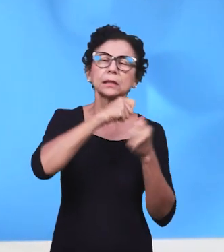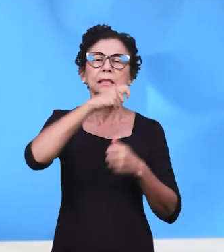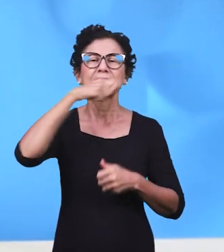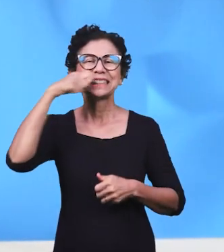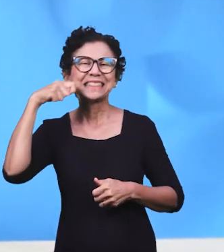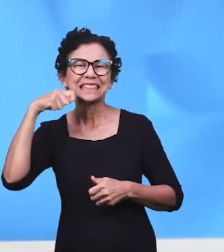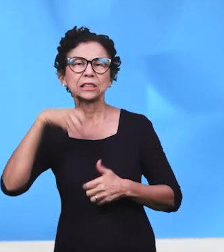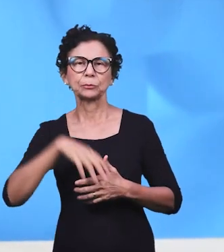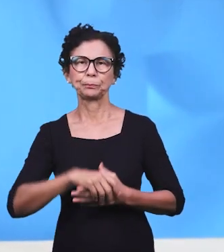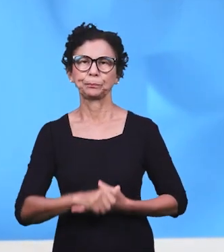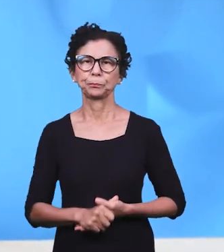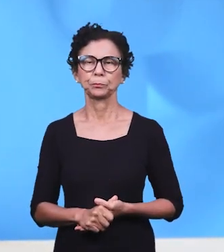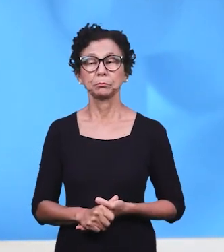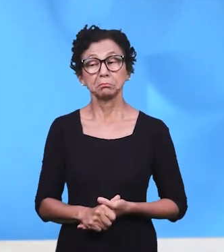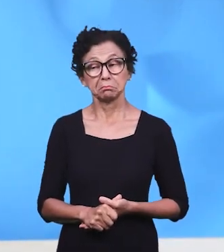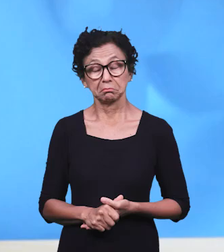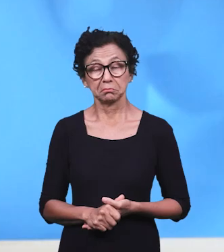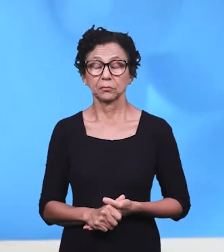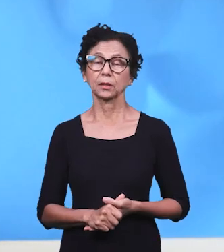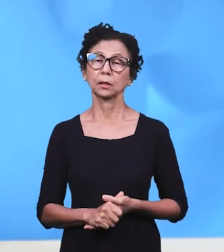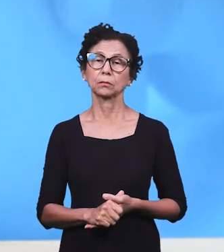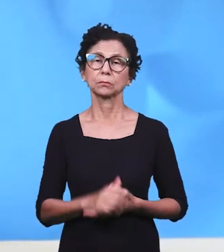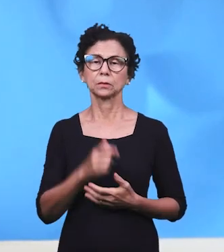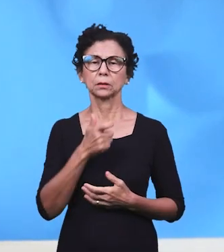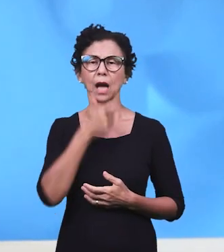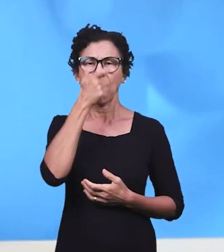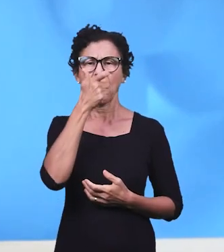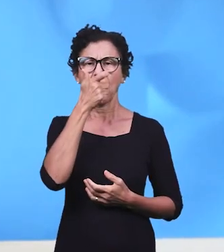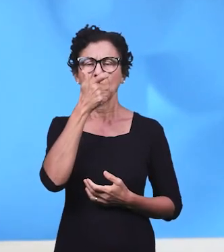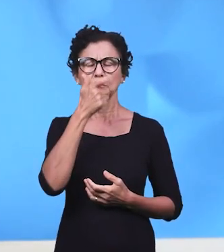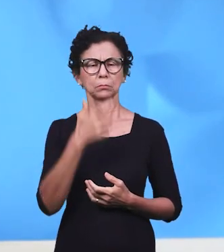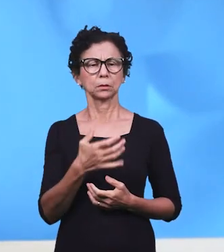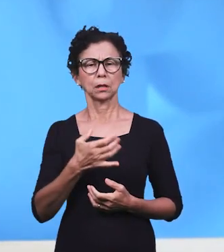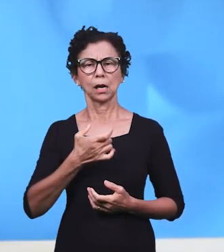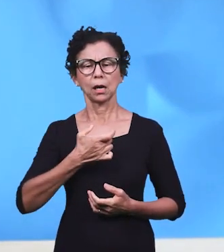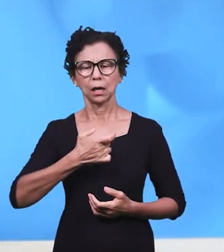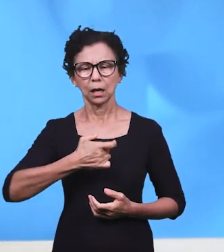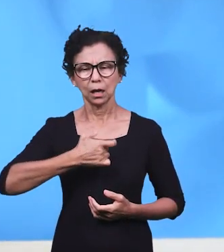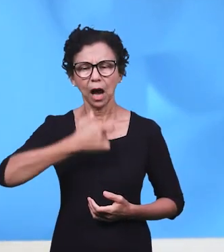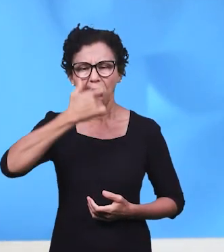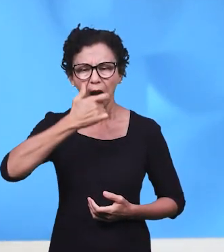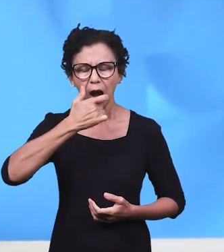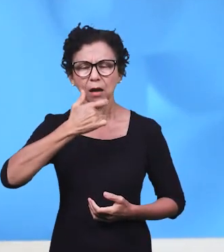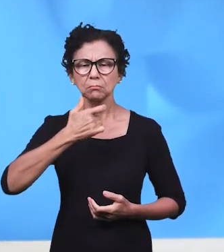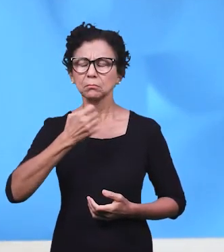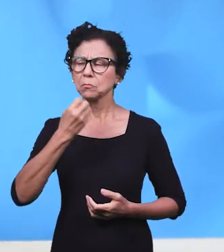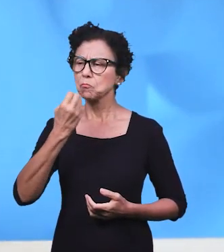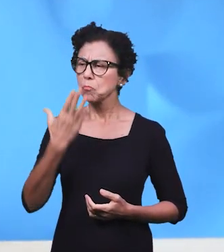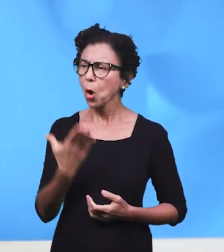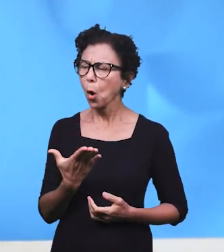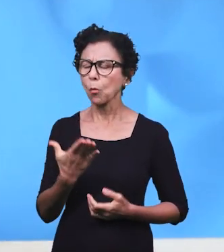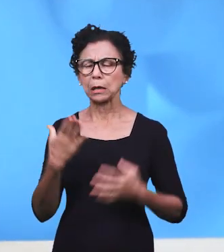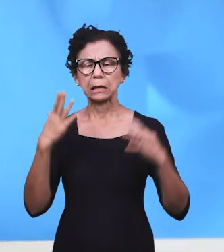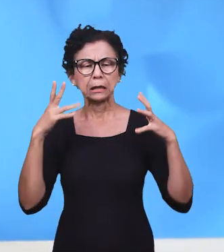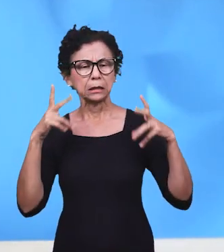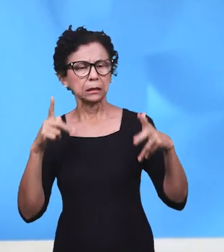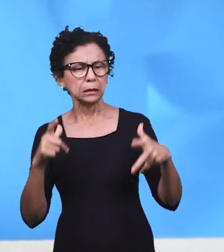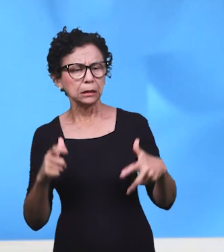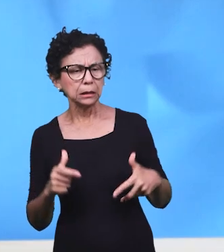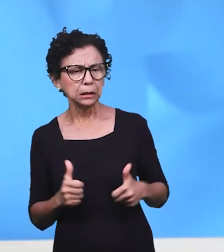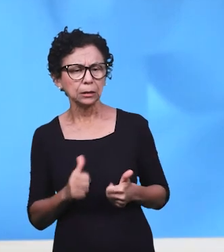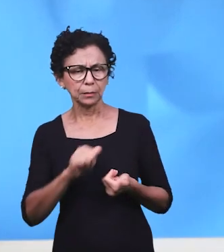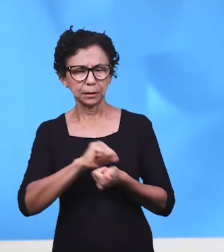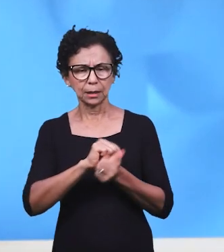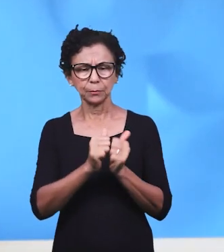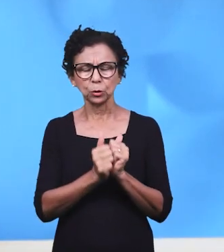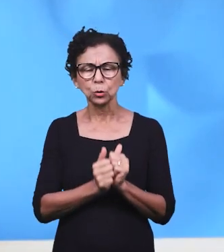essa prótese não apresenta nenhum dos riscos que falamos aqui, ela está totalmente bem adaptada, ela está totalmente higienizada